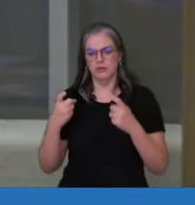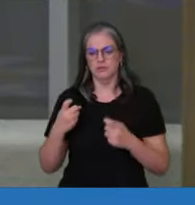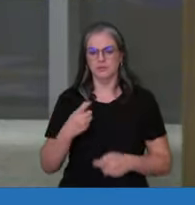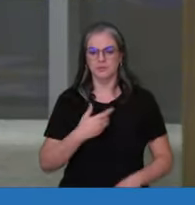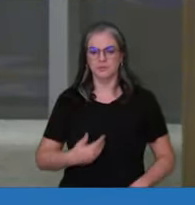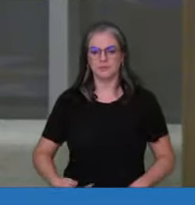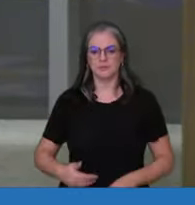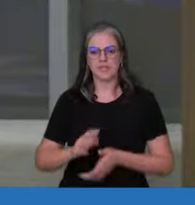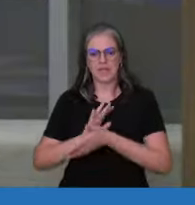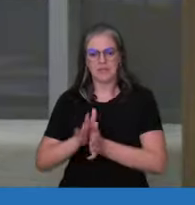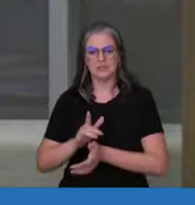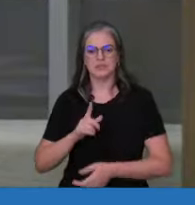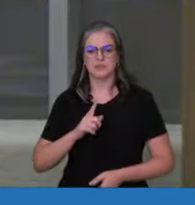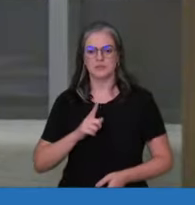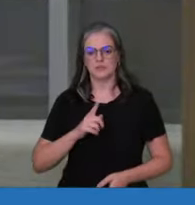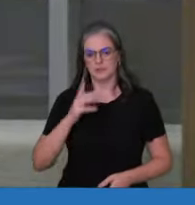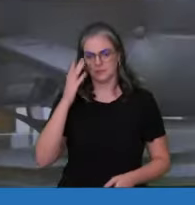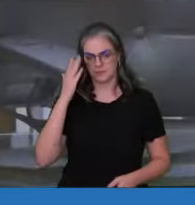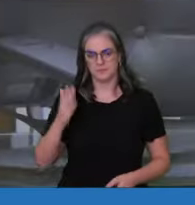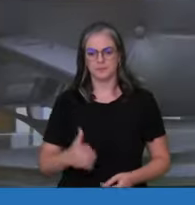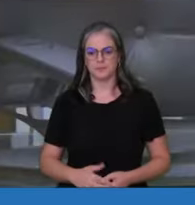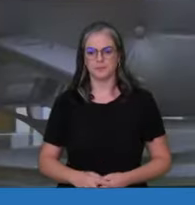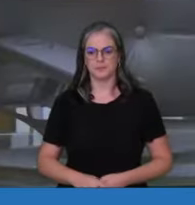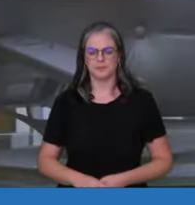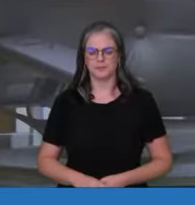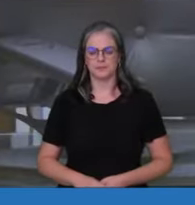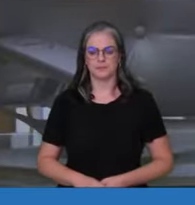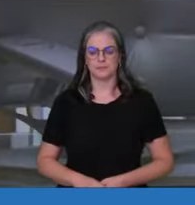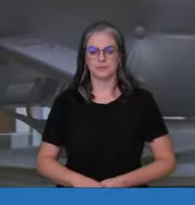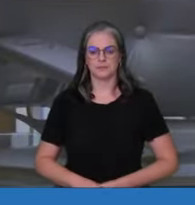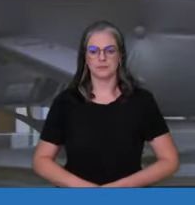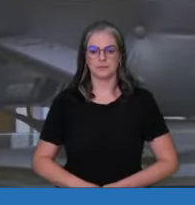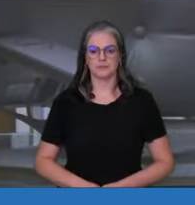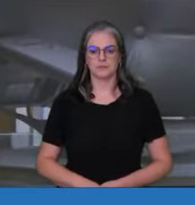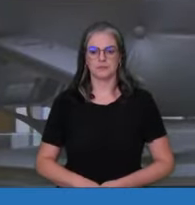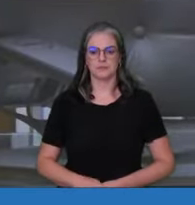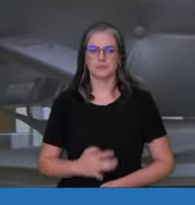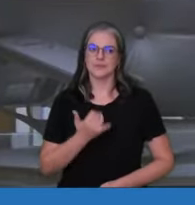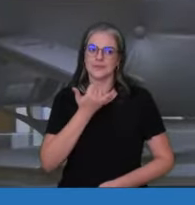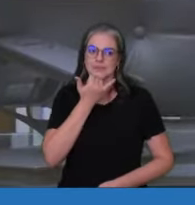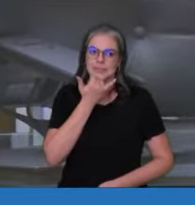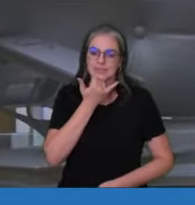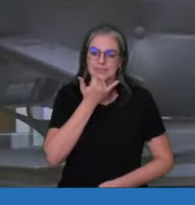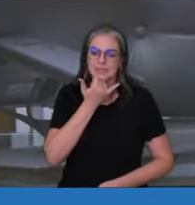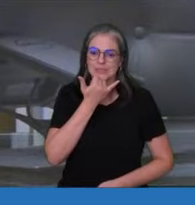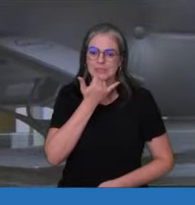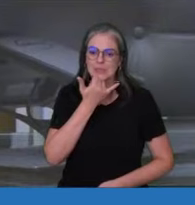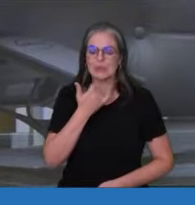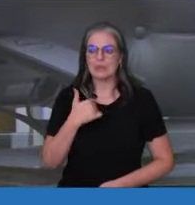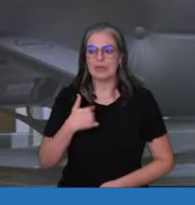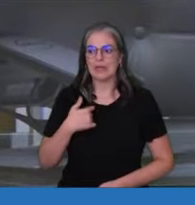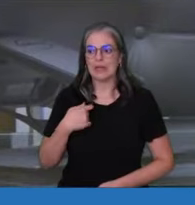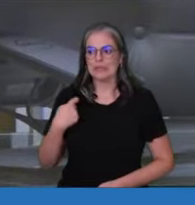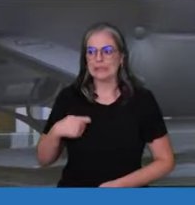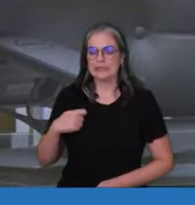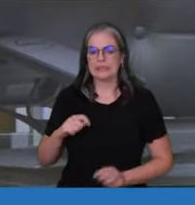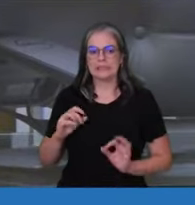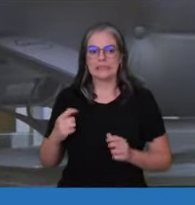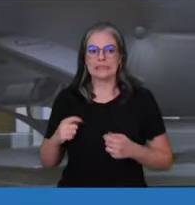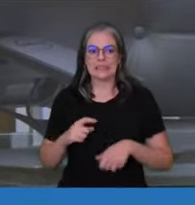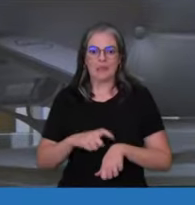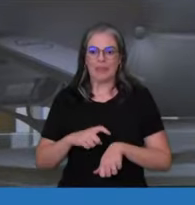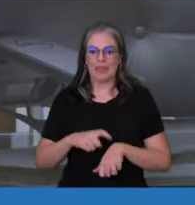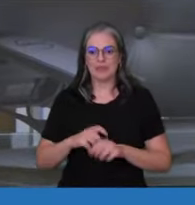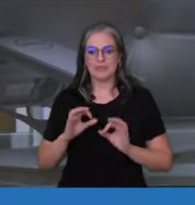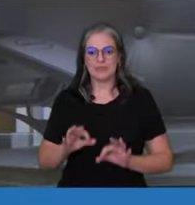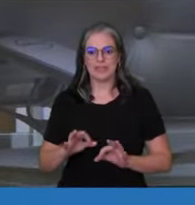brasileiro. Muito obrigada. Obrigada, Carol. Eu peço desculpa pelo constrangimento de eu estar insistindo no tempo, senão realmente os deputados que estão